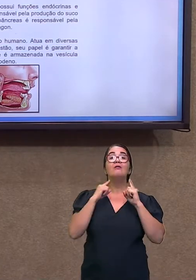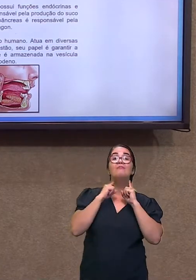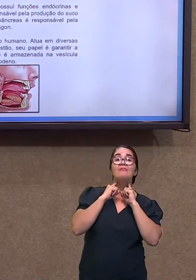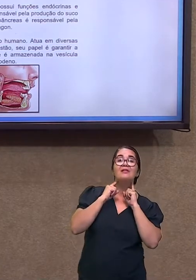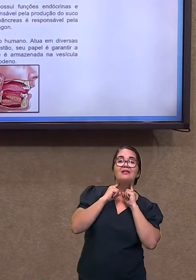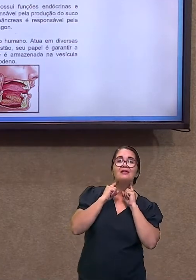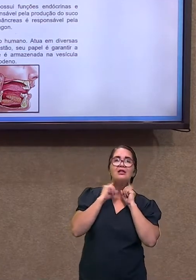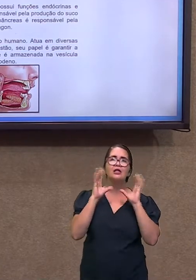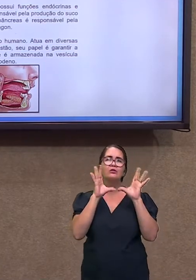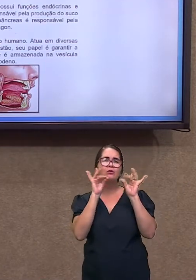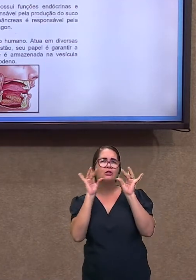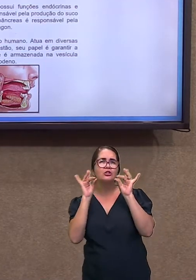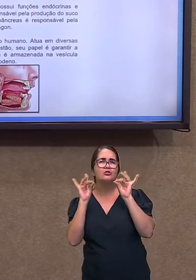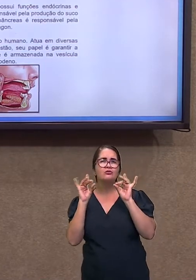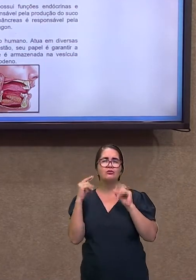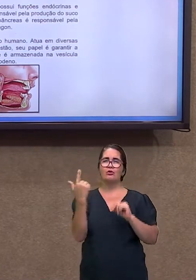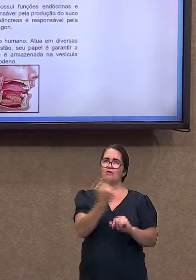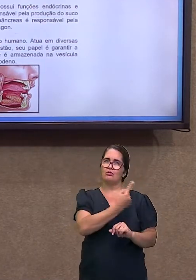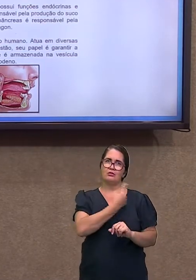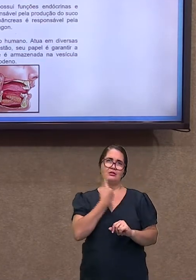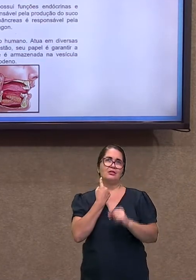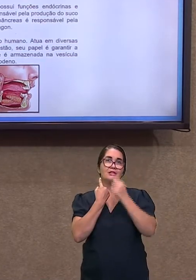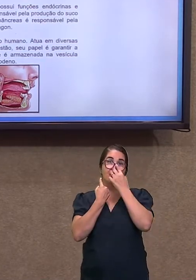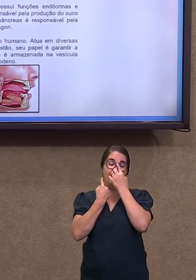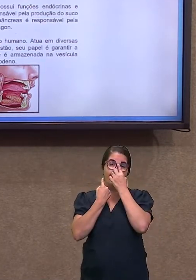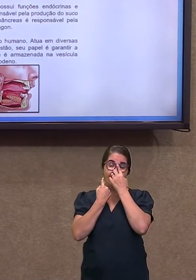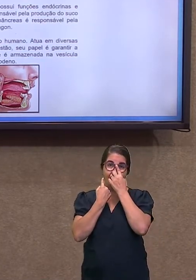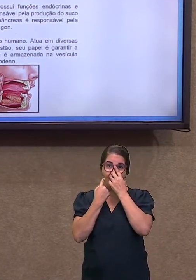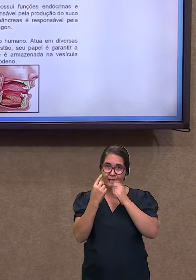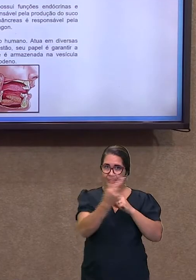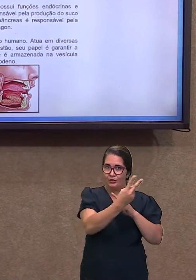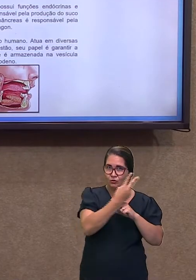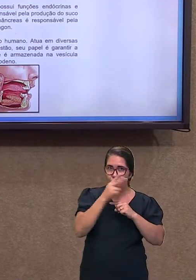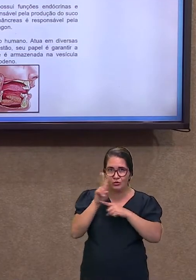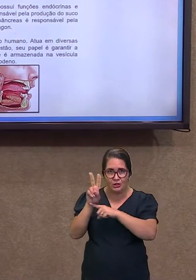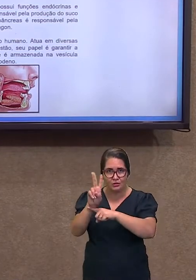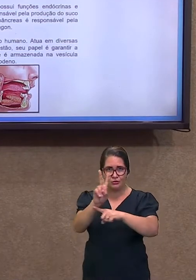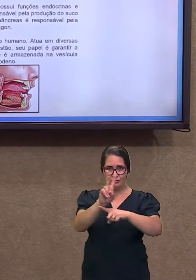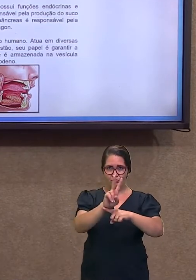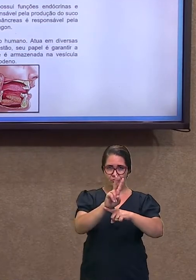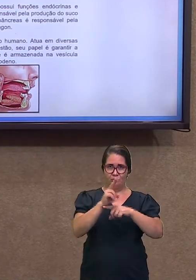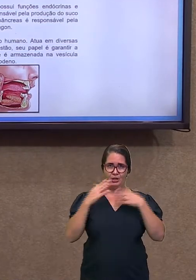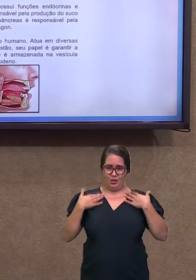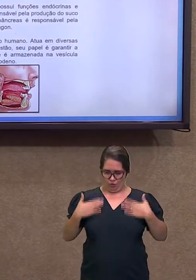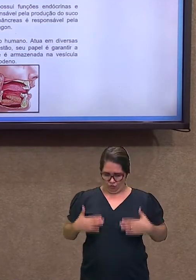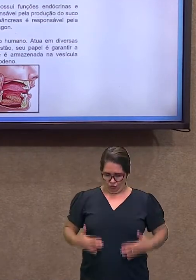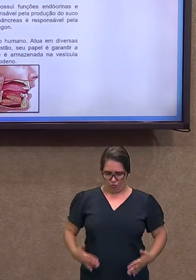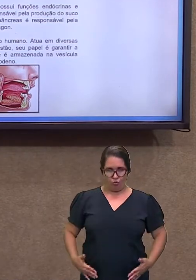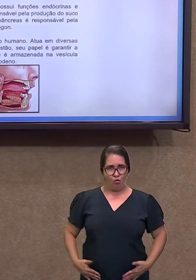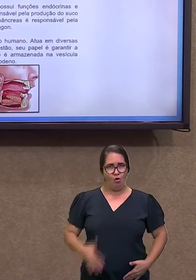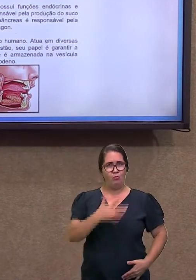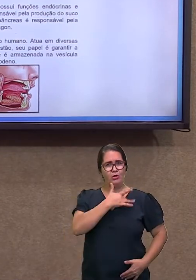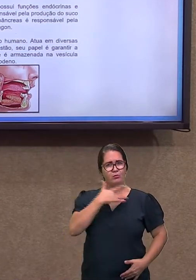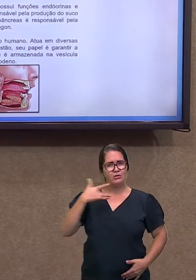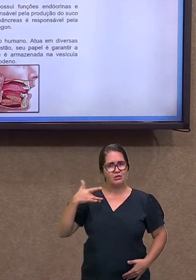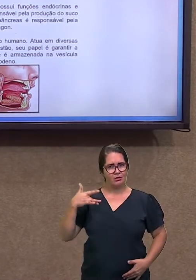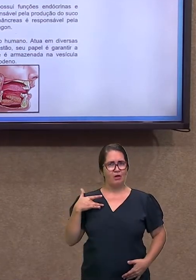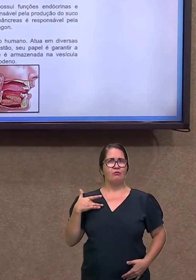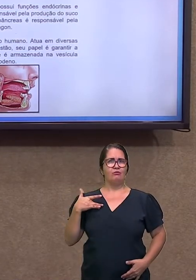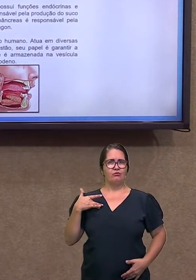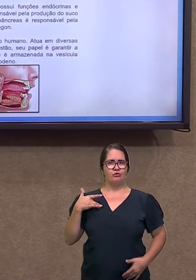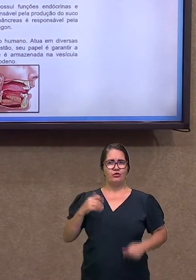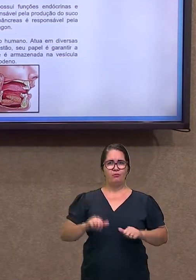servem de anexas ao nosso sistema digestório. O fígado, ele tem a ajuda da